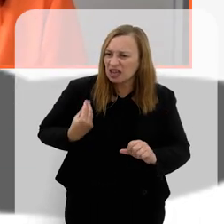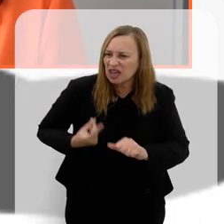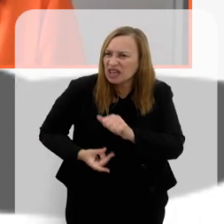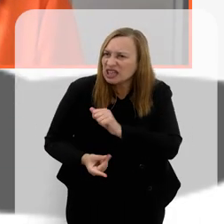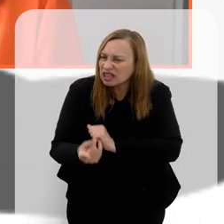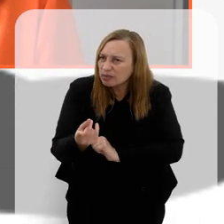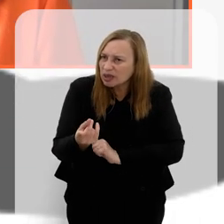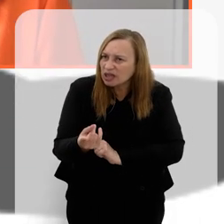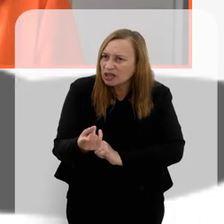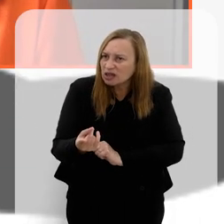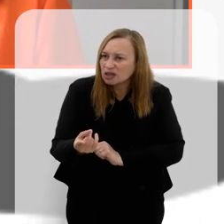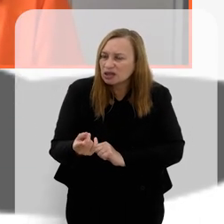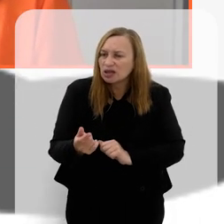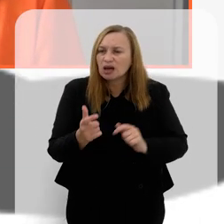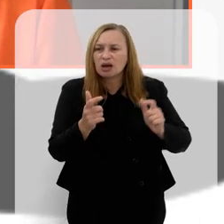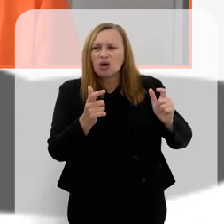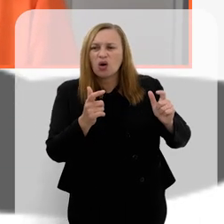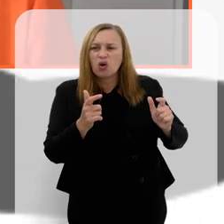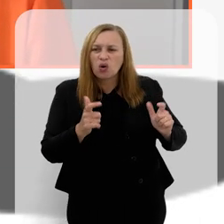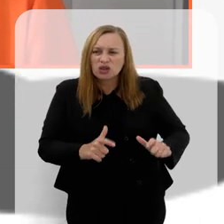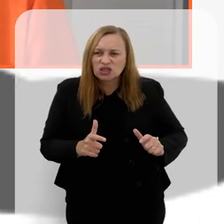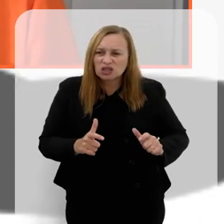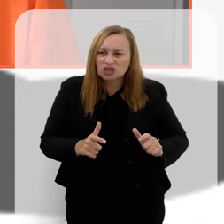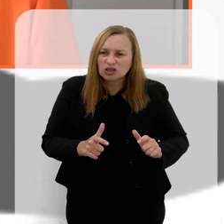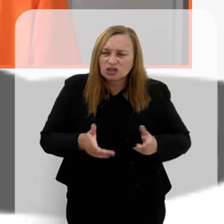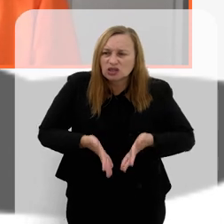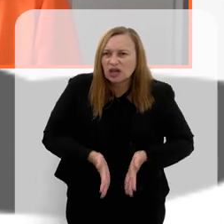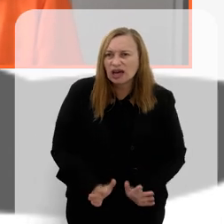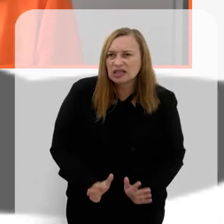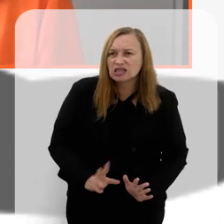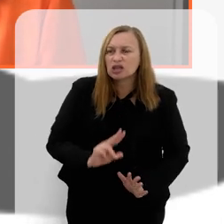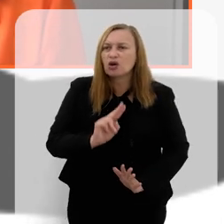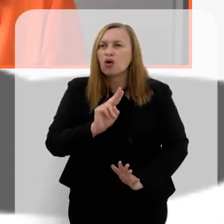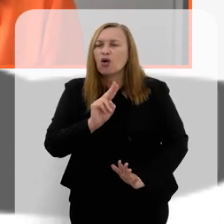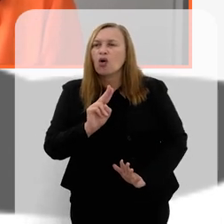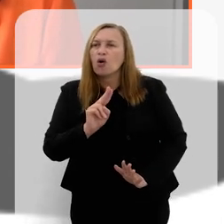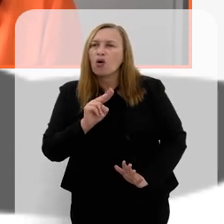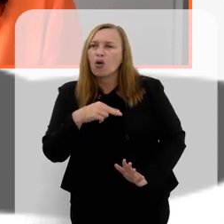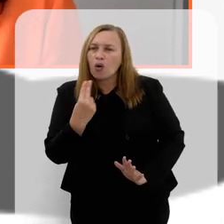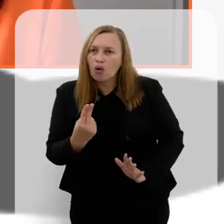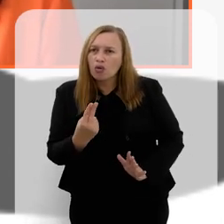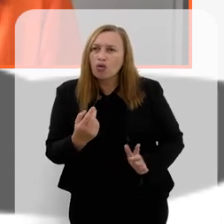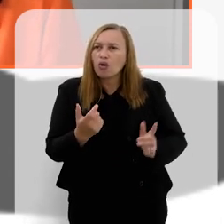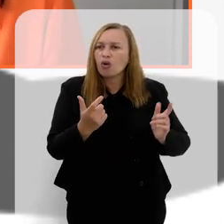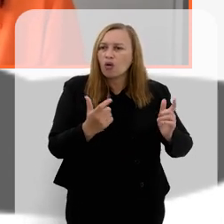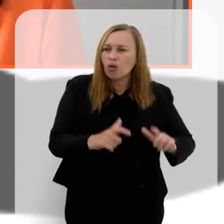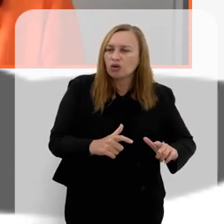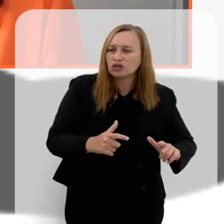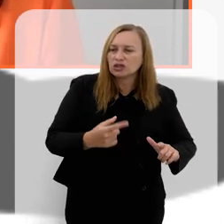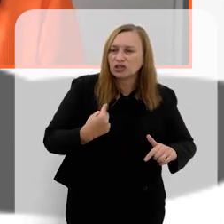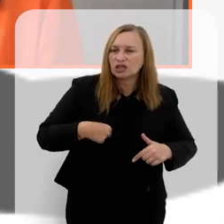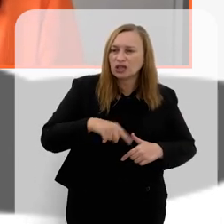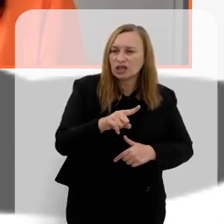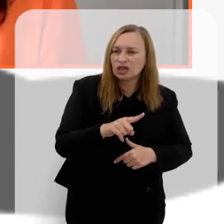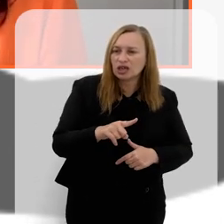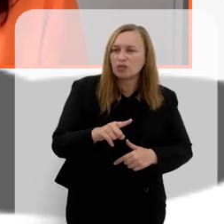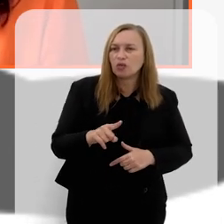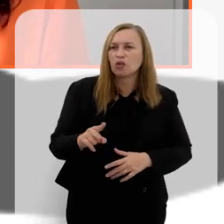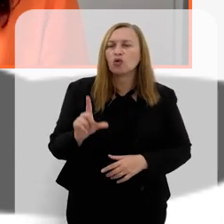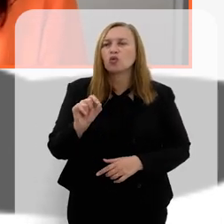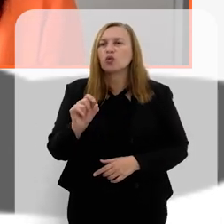onde nós viemos? Para onde nós vamos? O que é o amor? O que é o amor, que